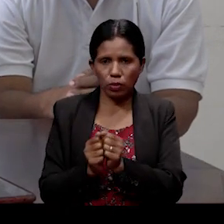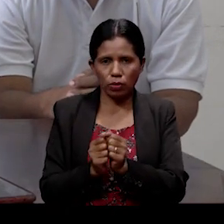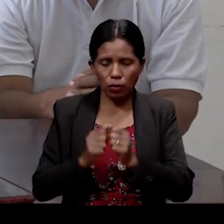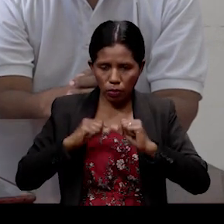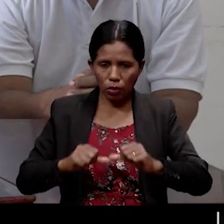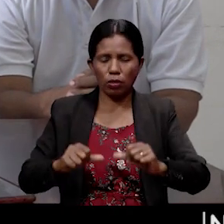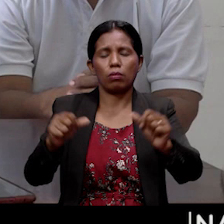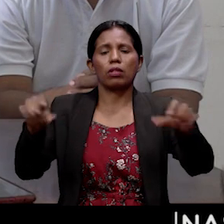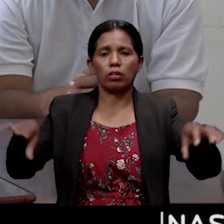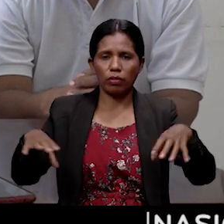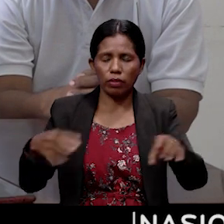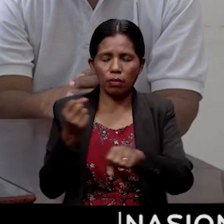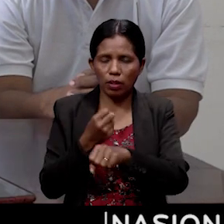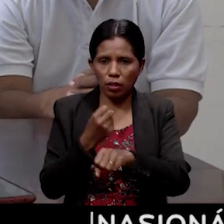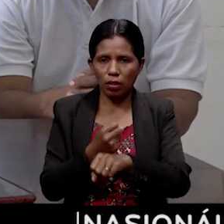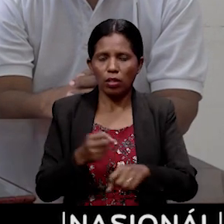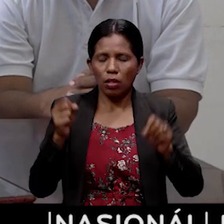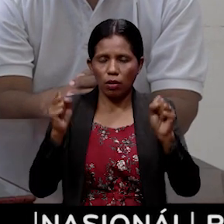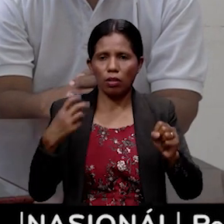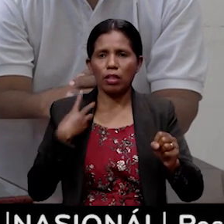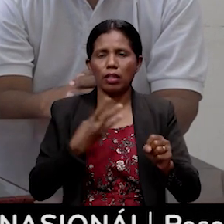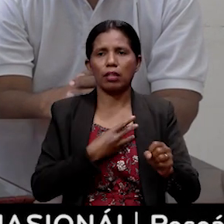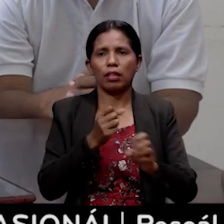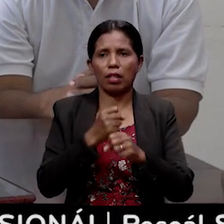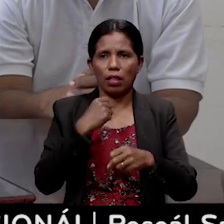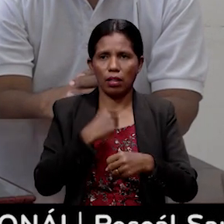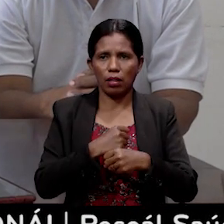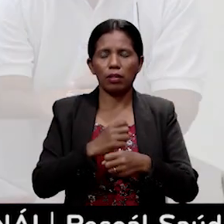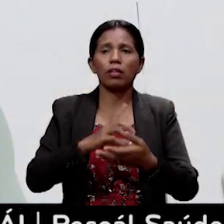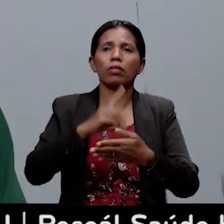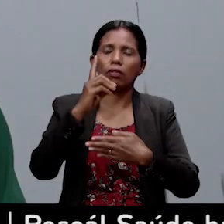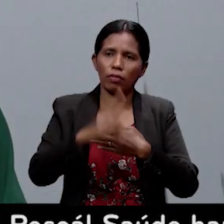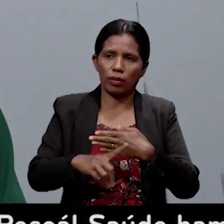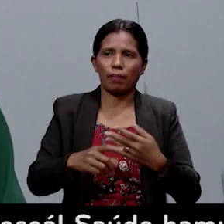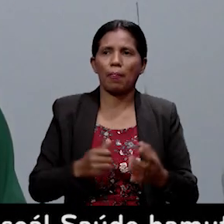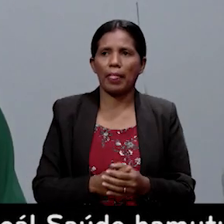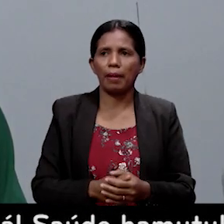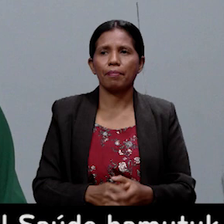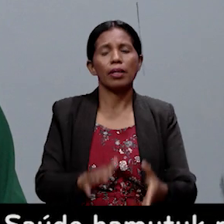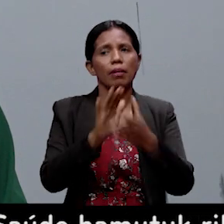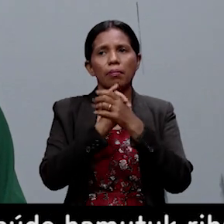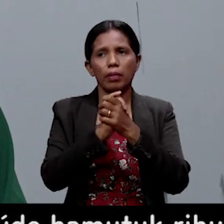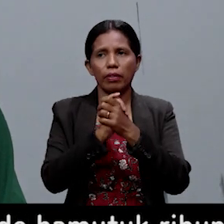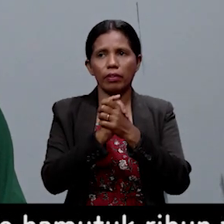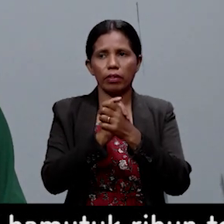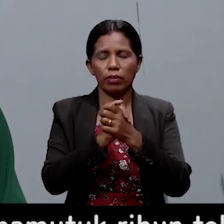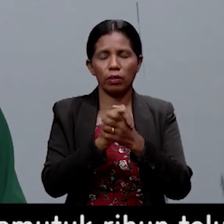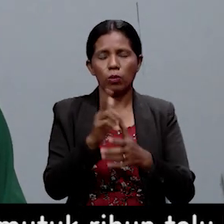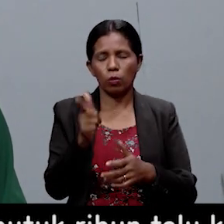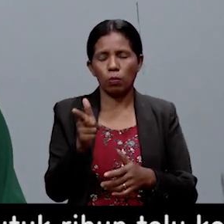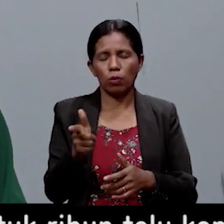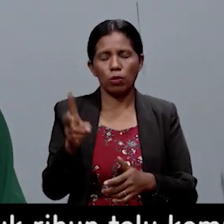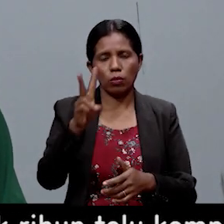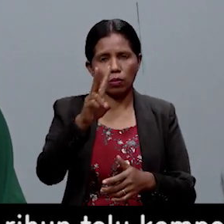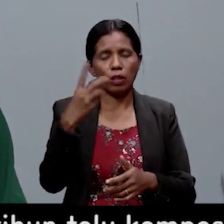continua, ho carácter revolucionário para ita halo desenvolvimento acelerado. Parabéns, 22 anos ita